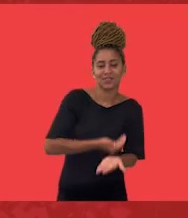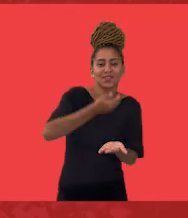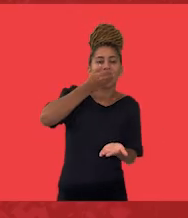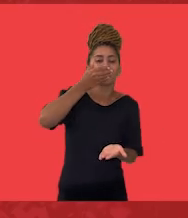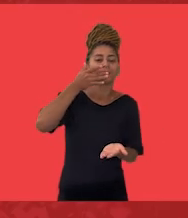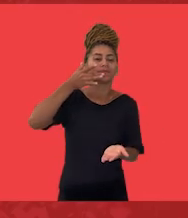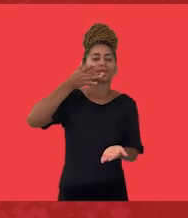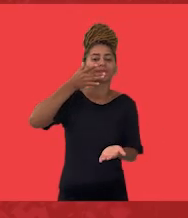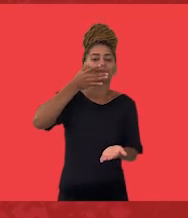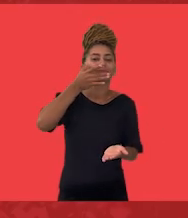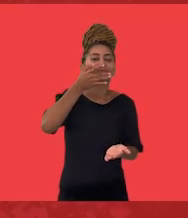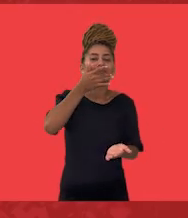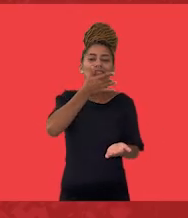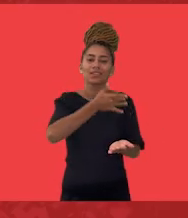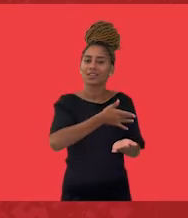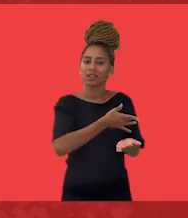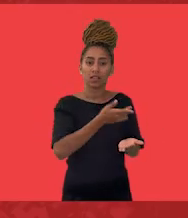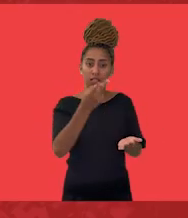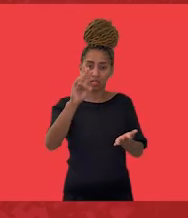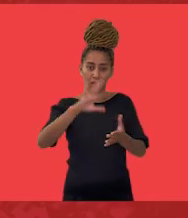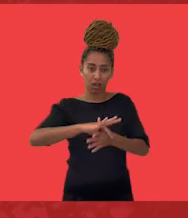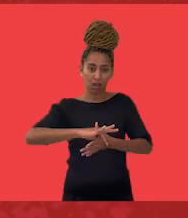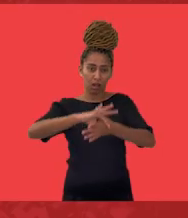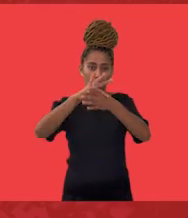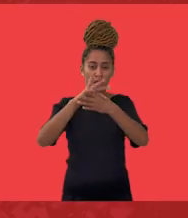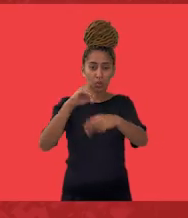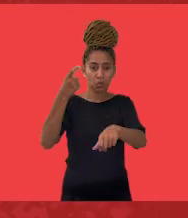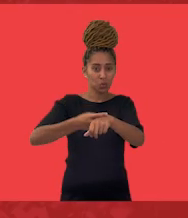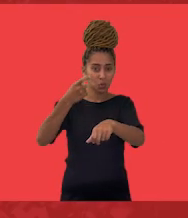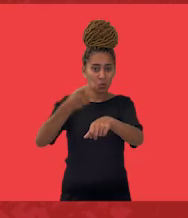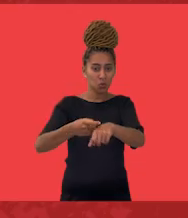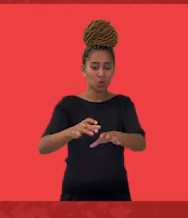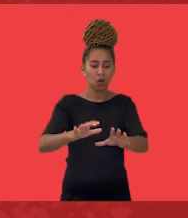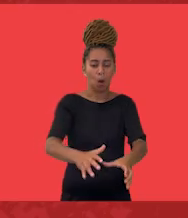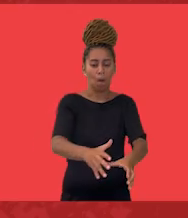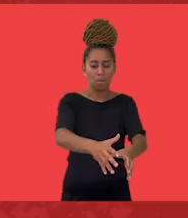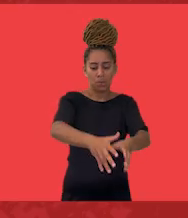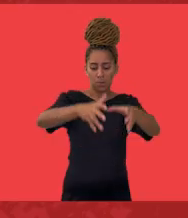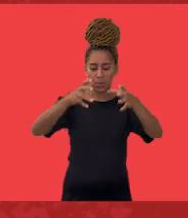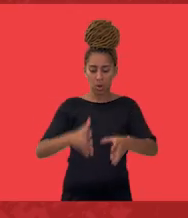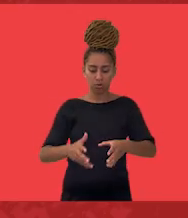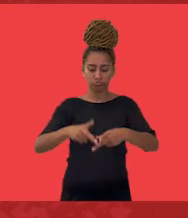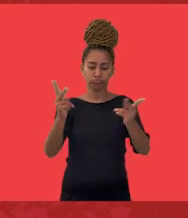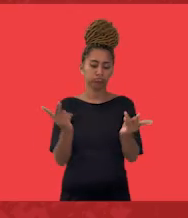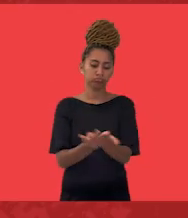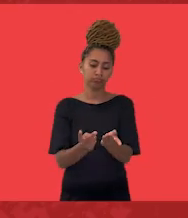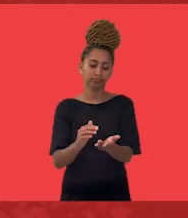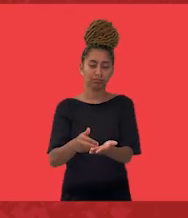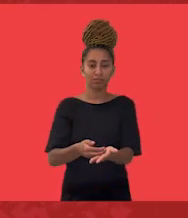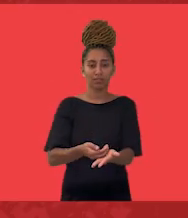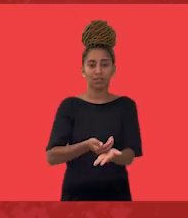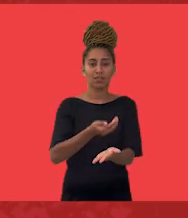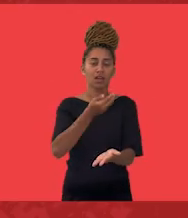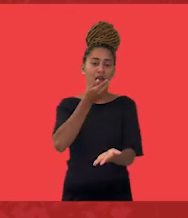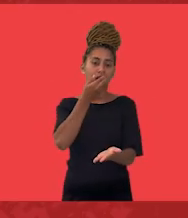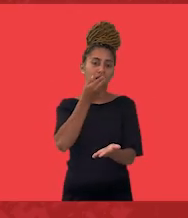Pessoa, cujos contornos de sujeito se dissolvem para, em distância, desenhar